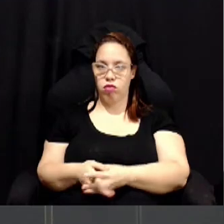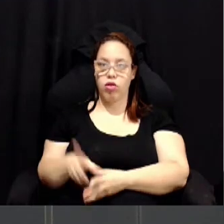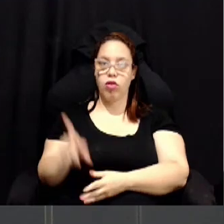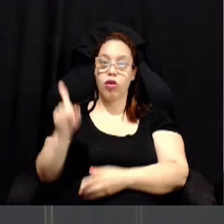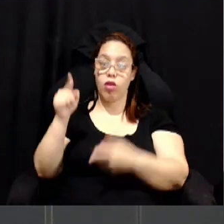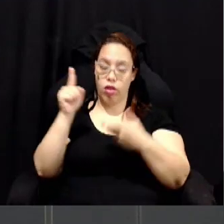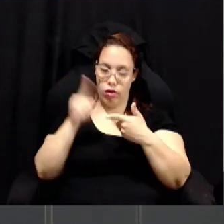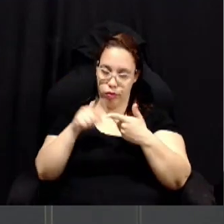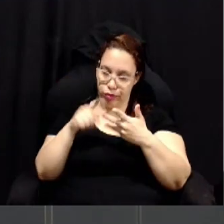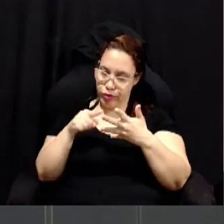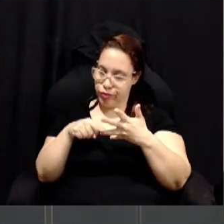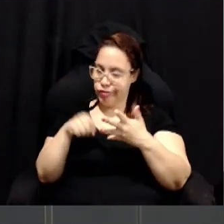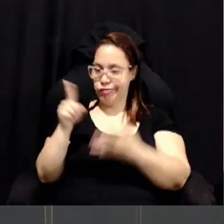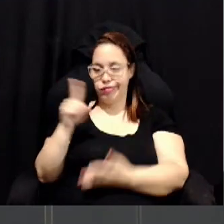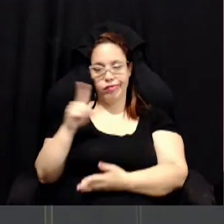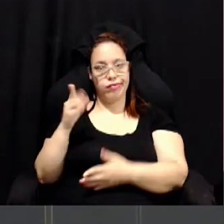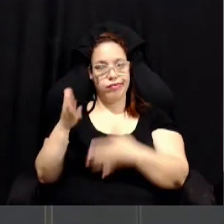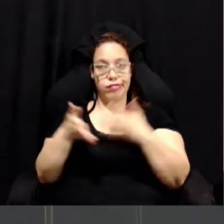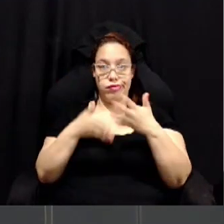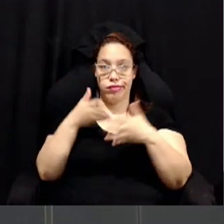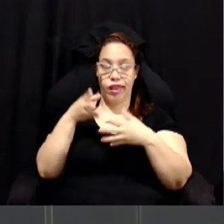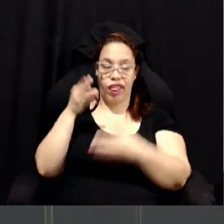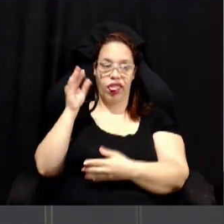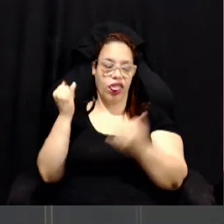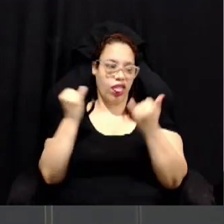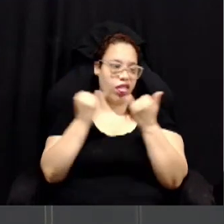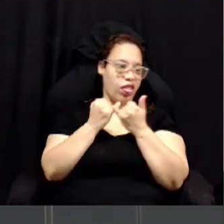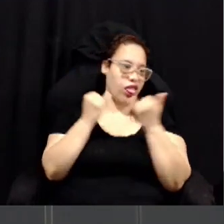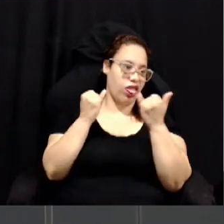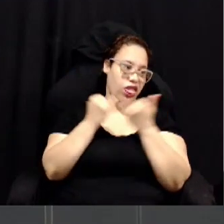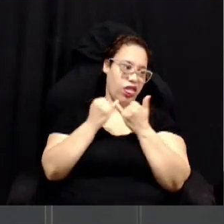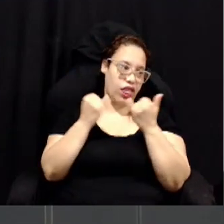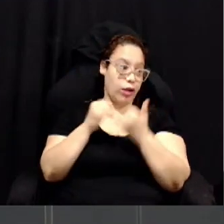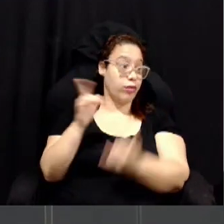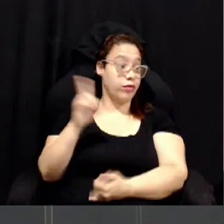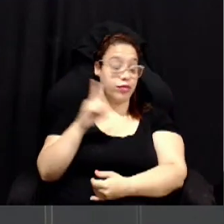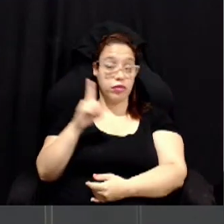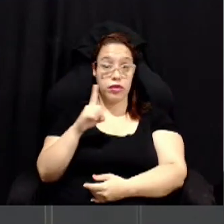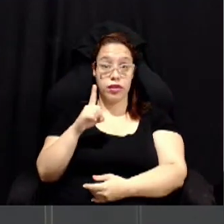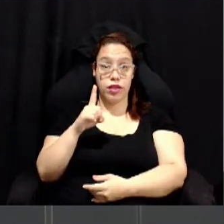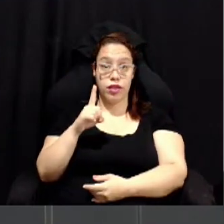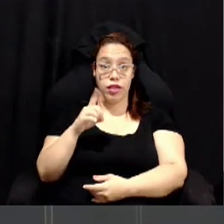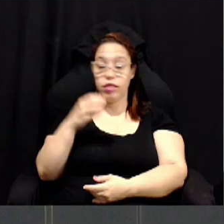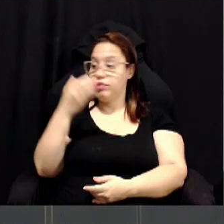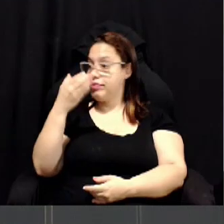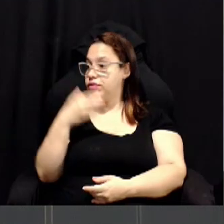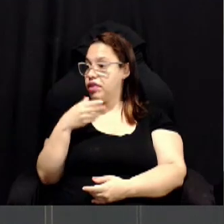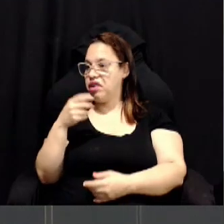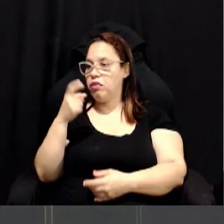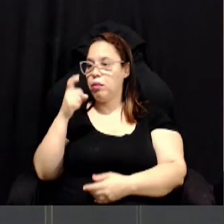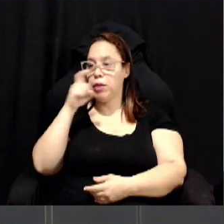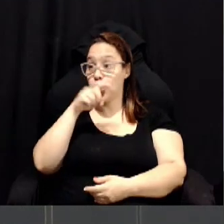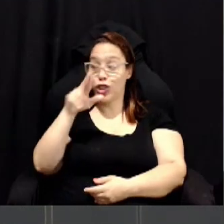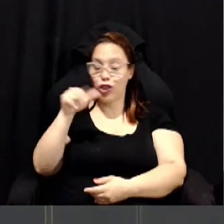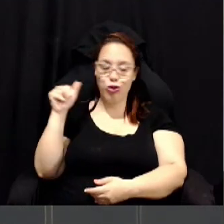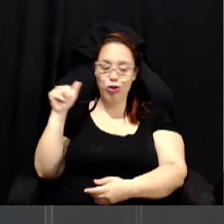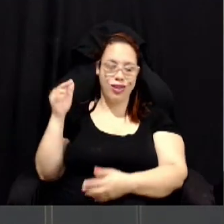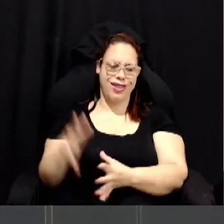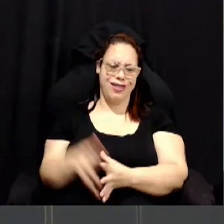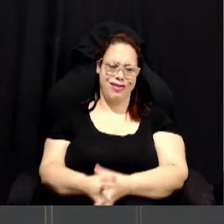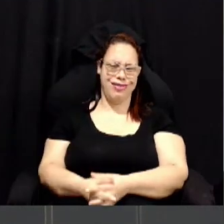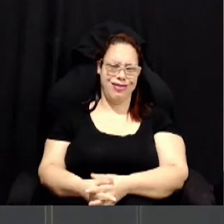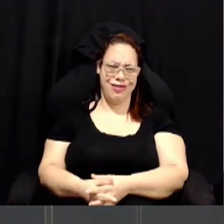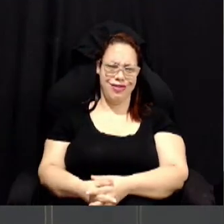não vai se envolver em fofoca de empresa, ele vai ser super sincero, ele não vai mentir para você, né? E ele vai ser o